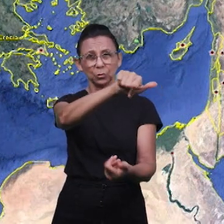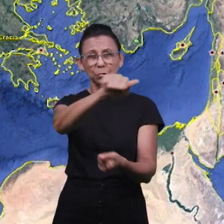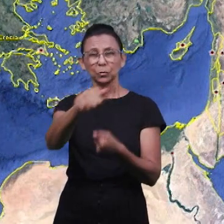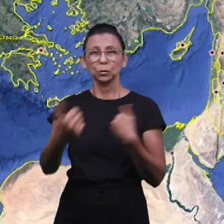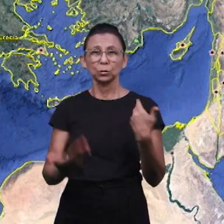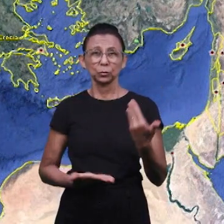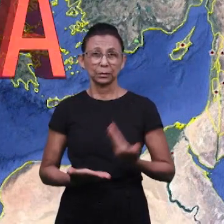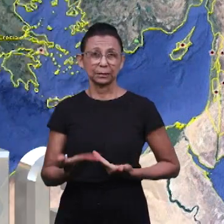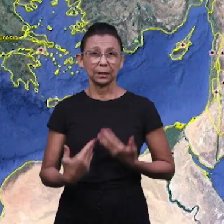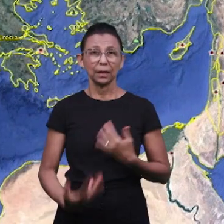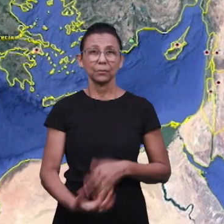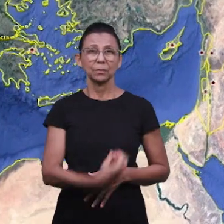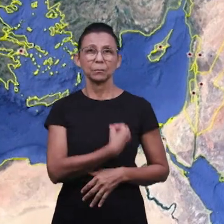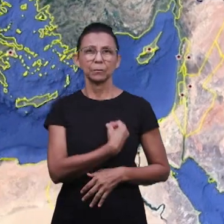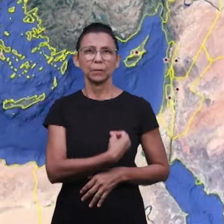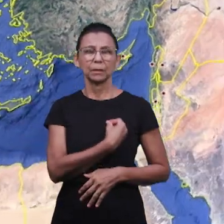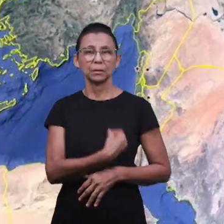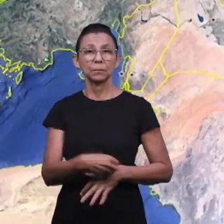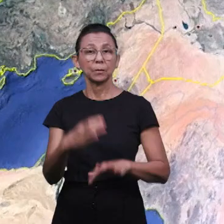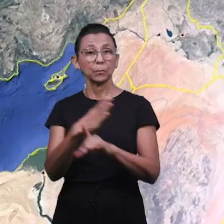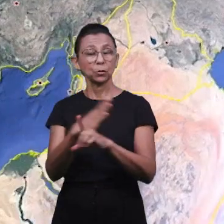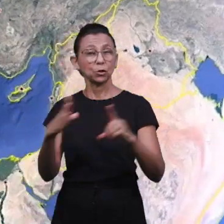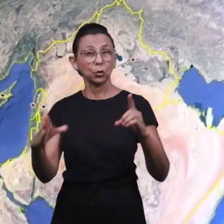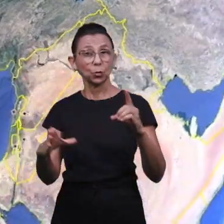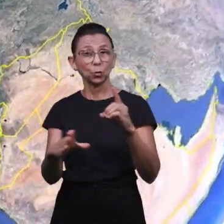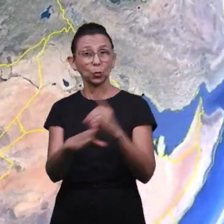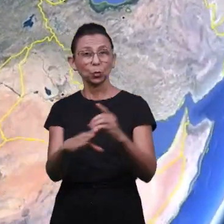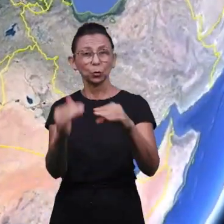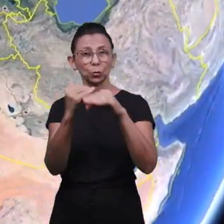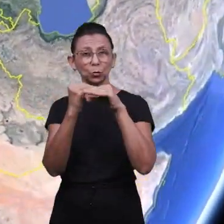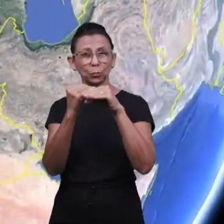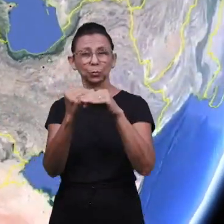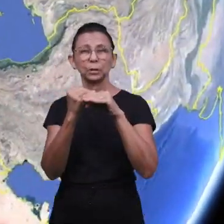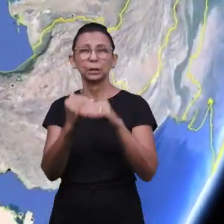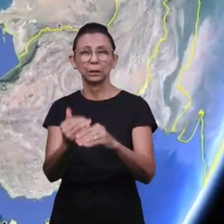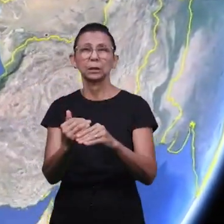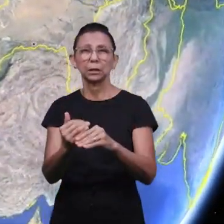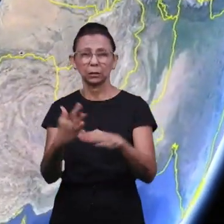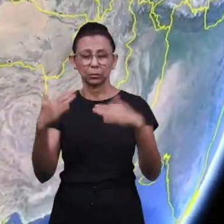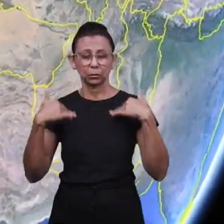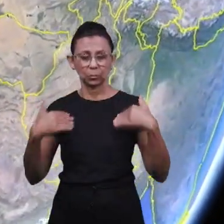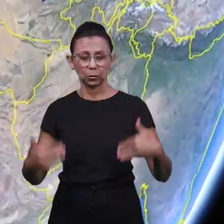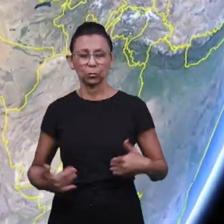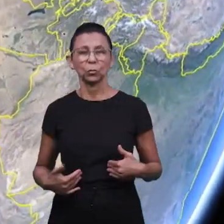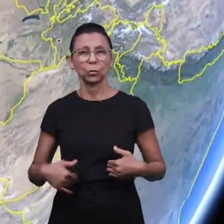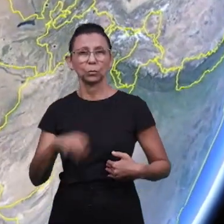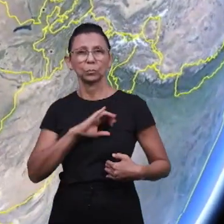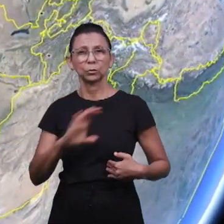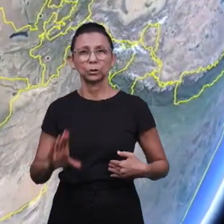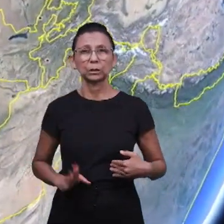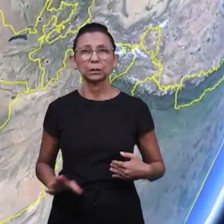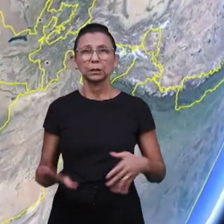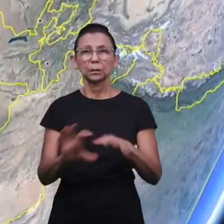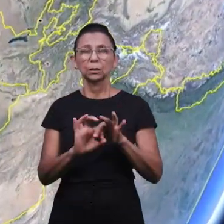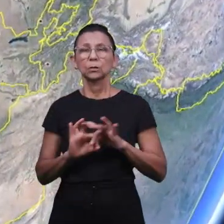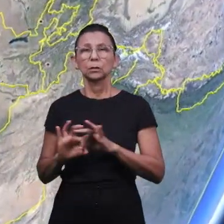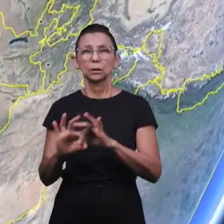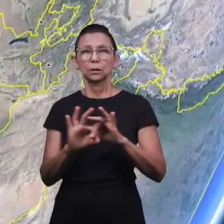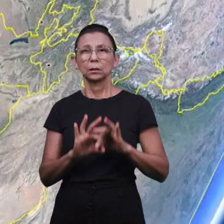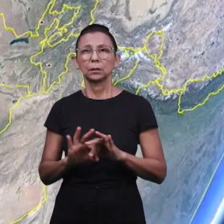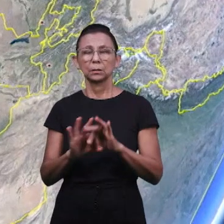Todas as partes do mundo participam de um mesmo culto, em conjunto, no mesmo corpo e no mesmo